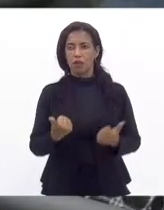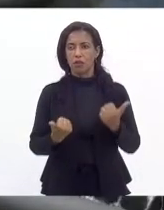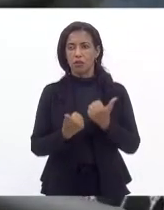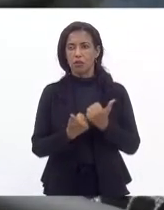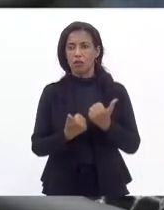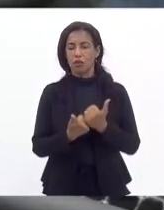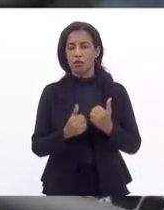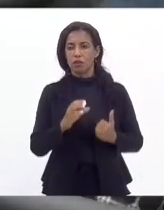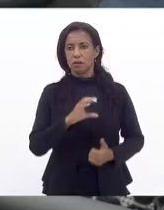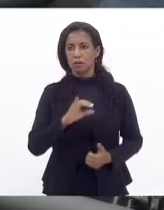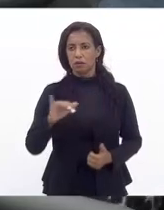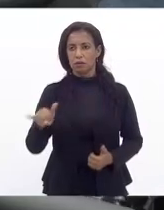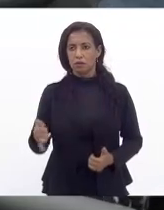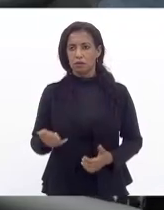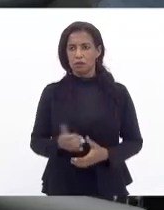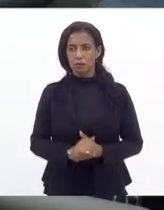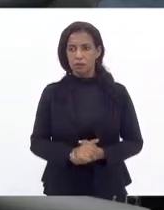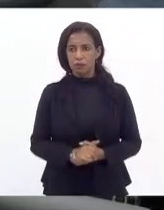CCJ.